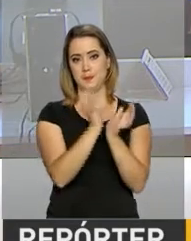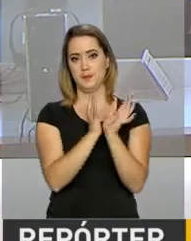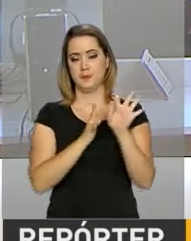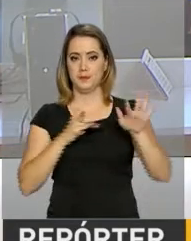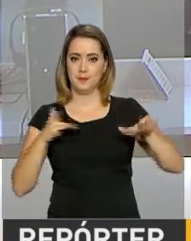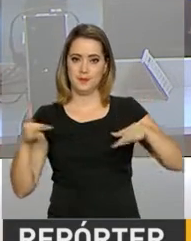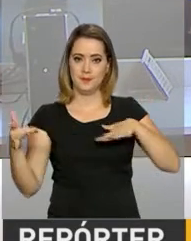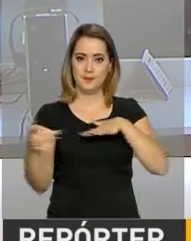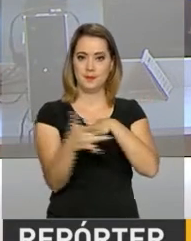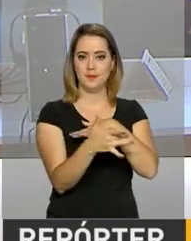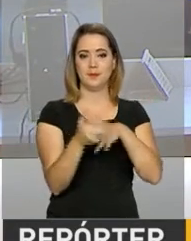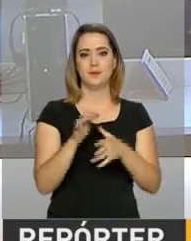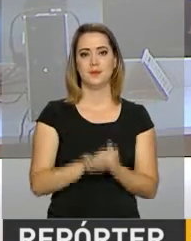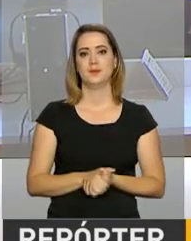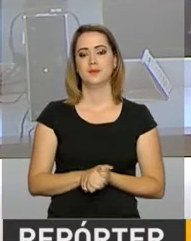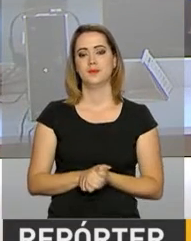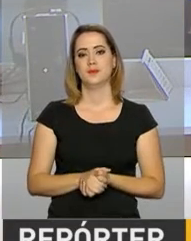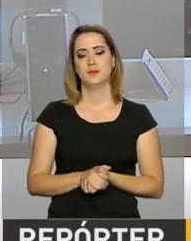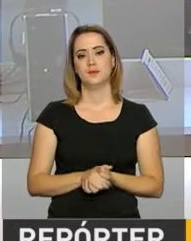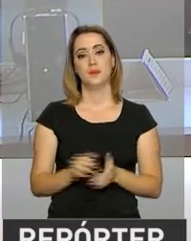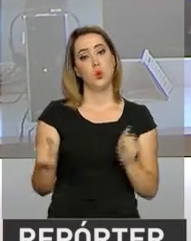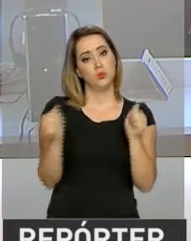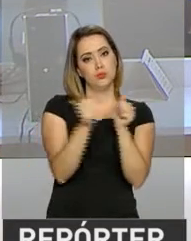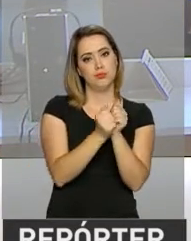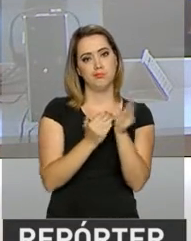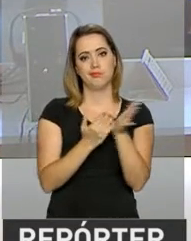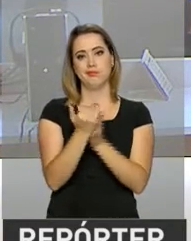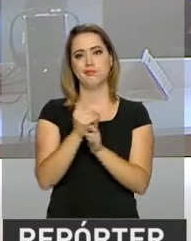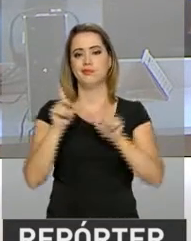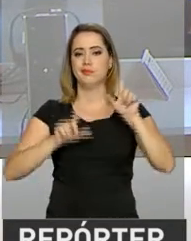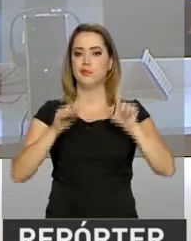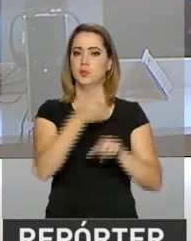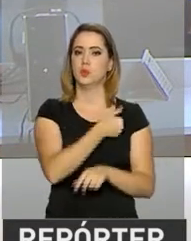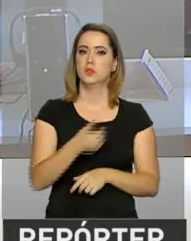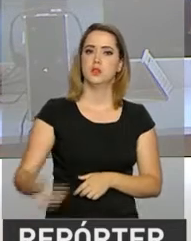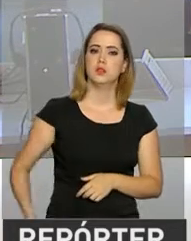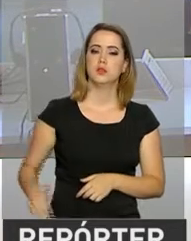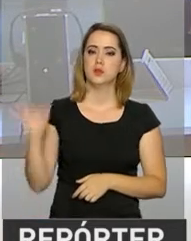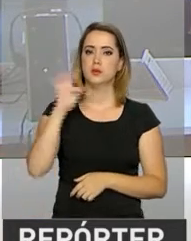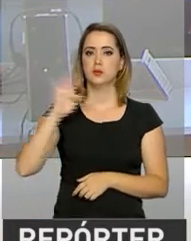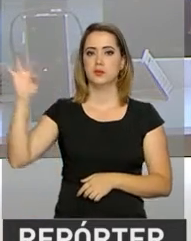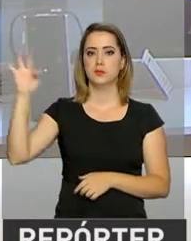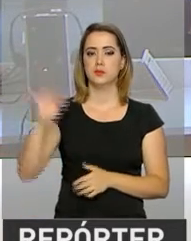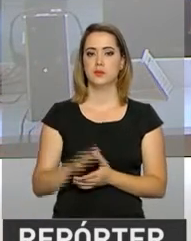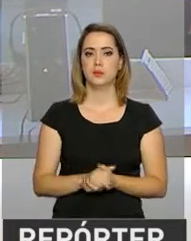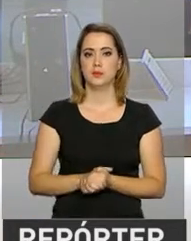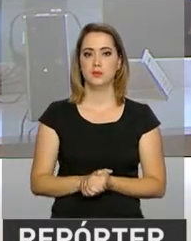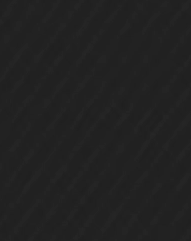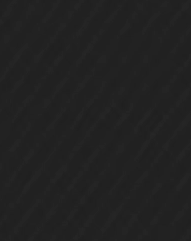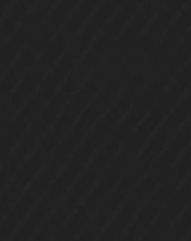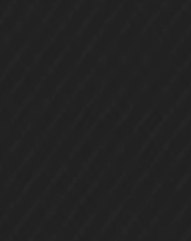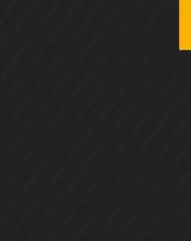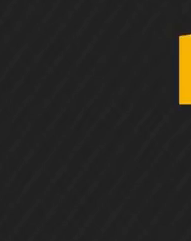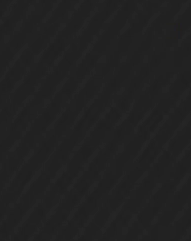pelas nossas redes sociais e continue com a gente nbr a tv do governo federal